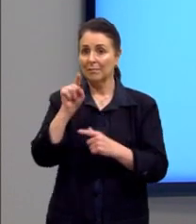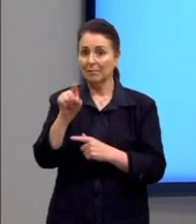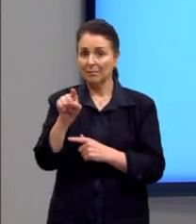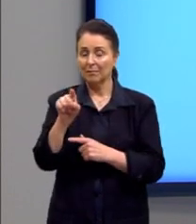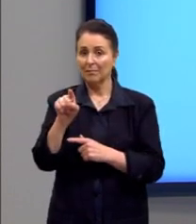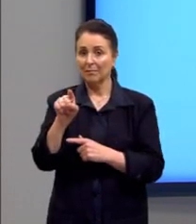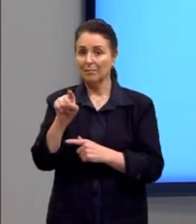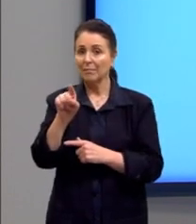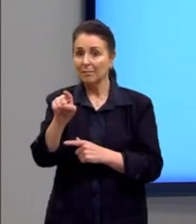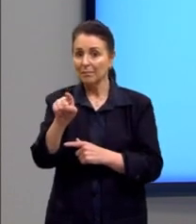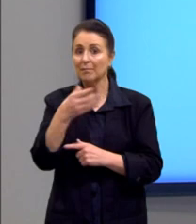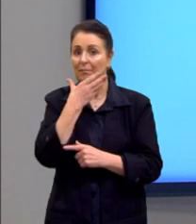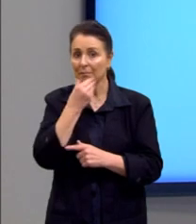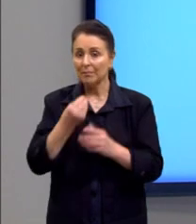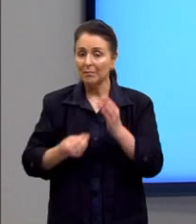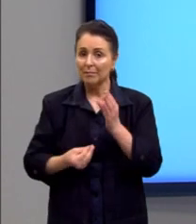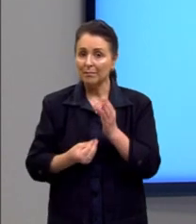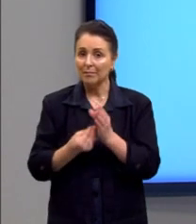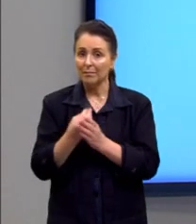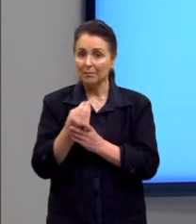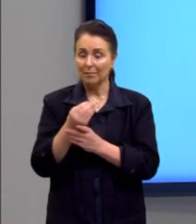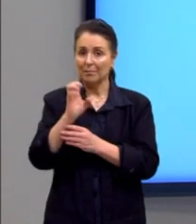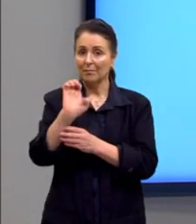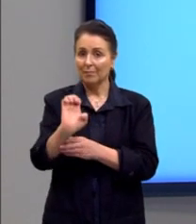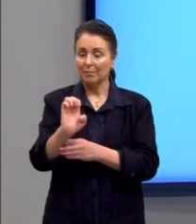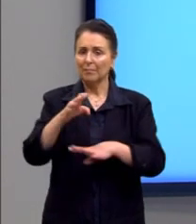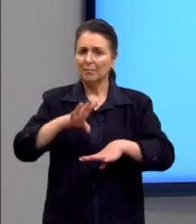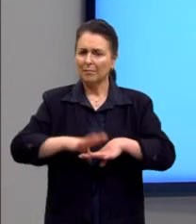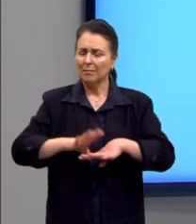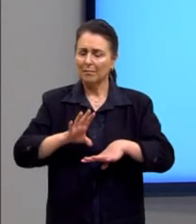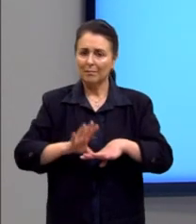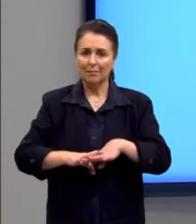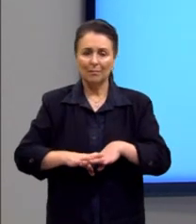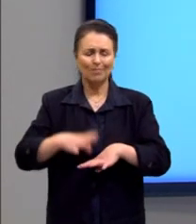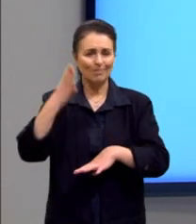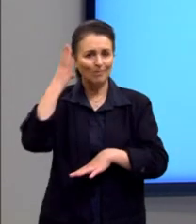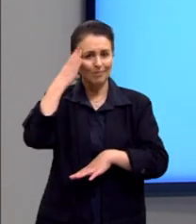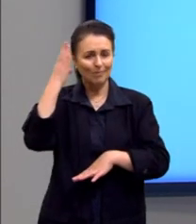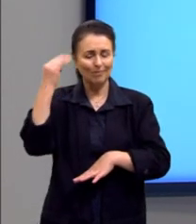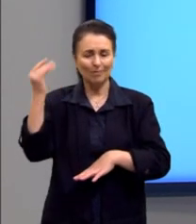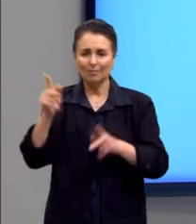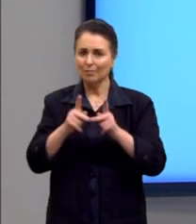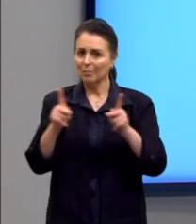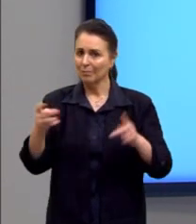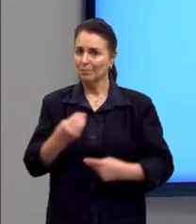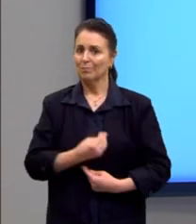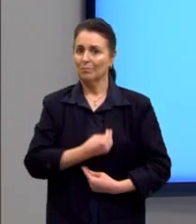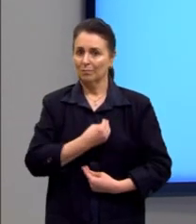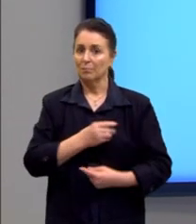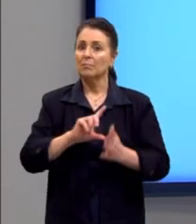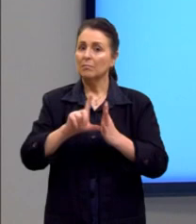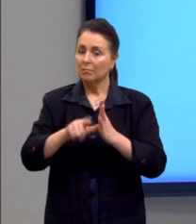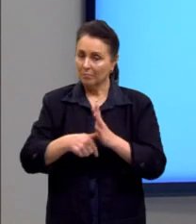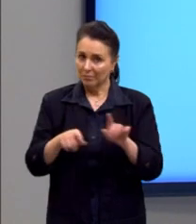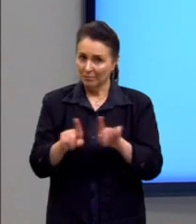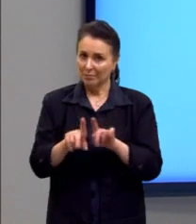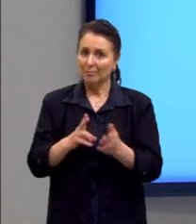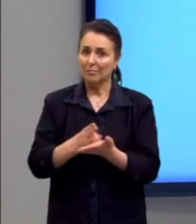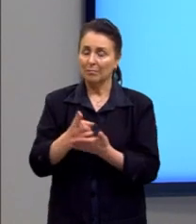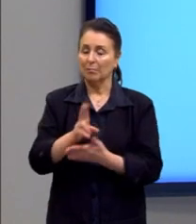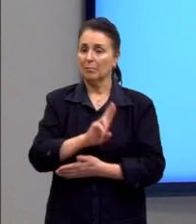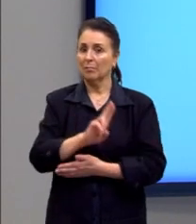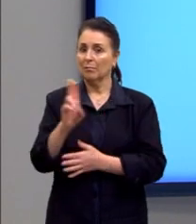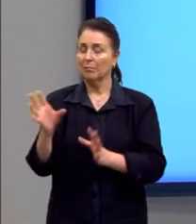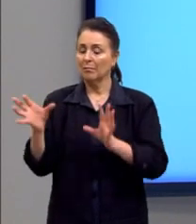aqui né que foi quem definiu ele foi um dos matemáticos mais brilhantes da sua época e também posterior seu